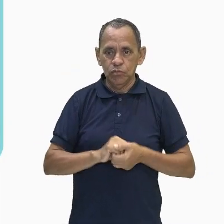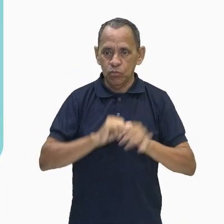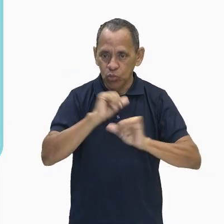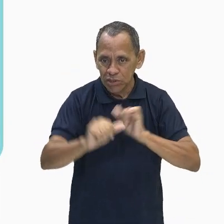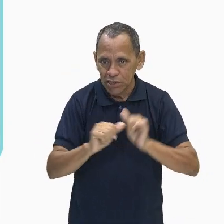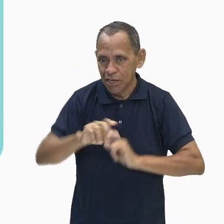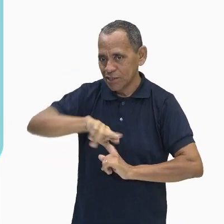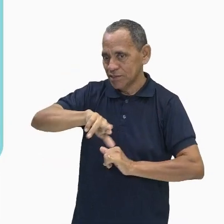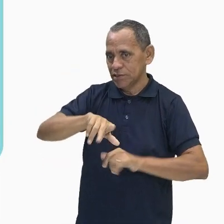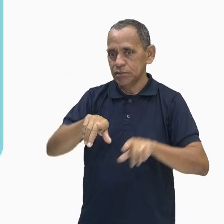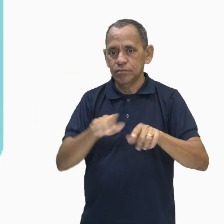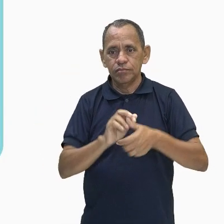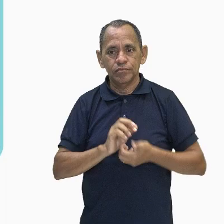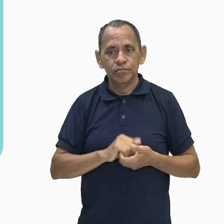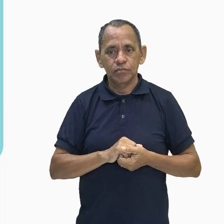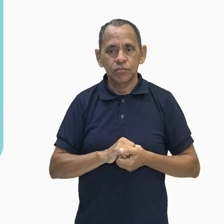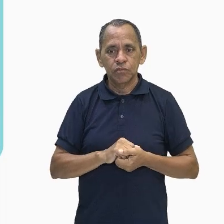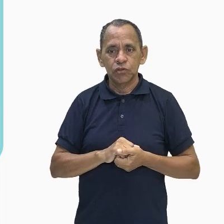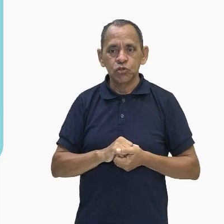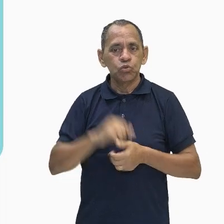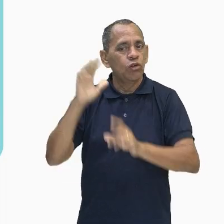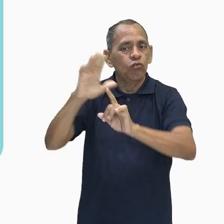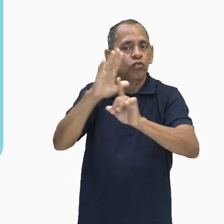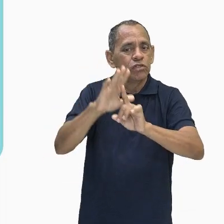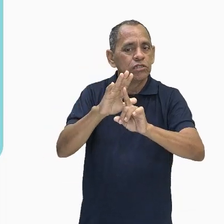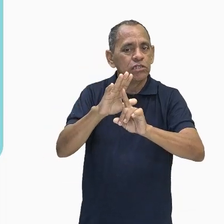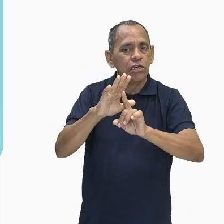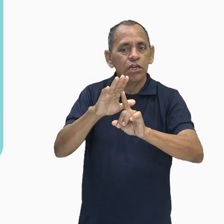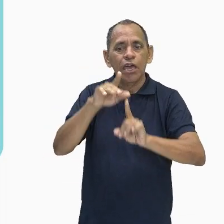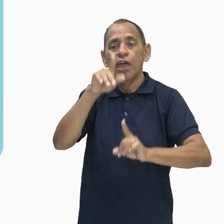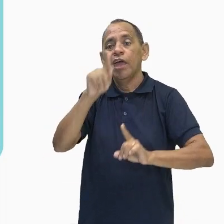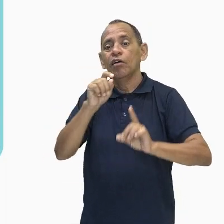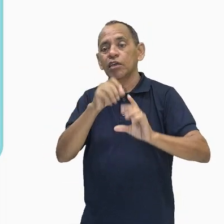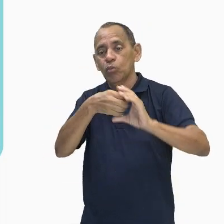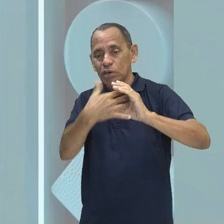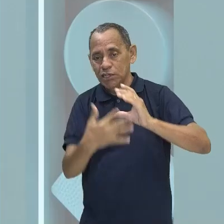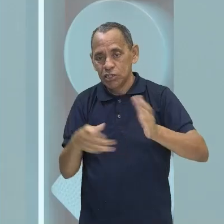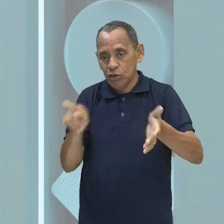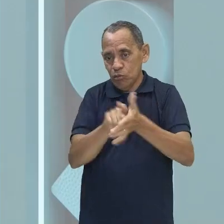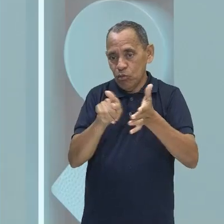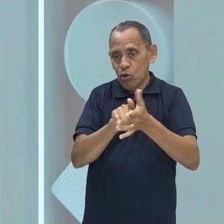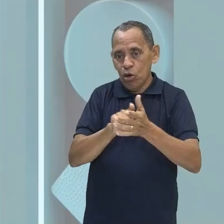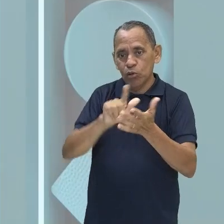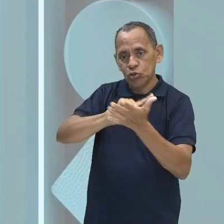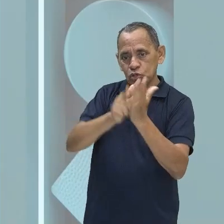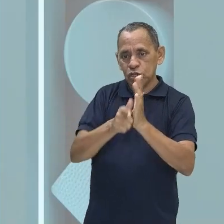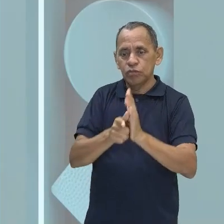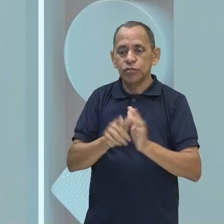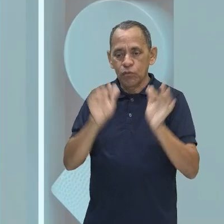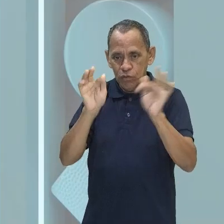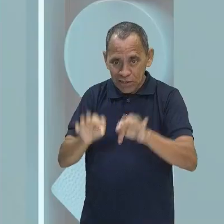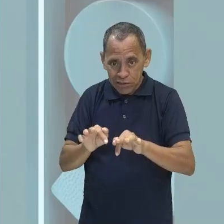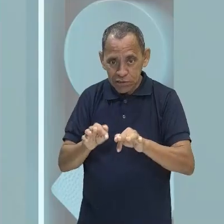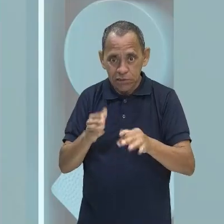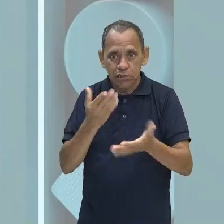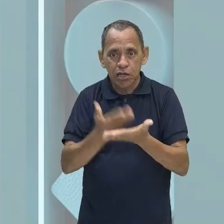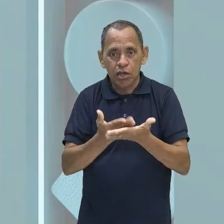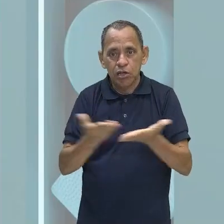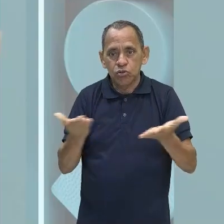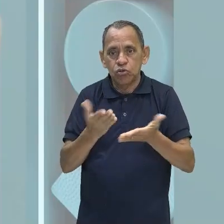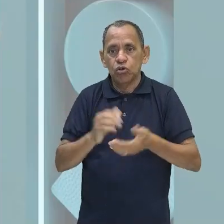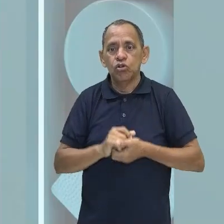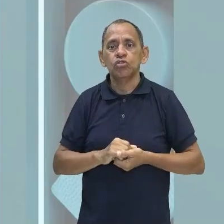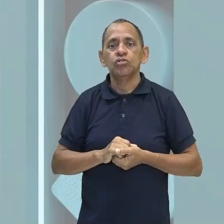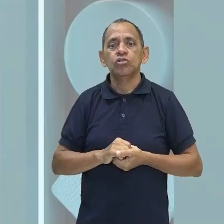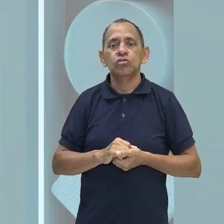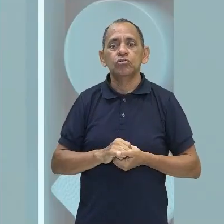E isso não afeta, é uma característica desse gênero, certo? E para finalizarmos esta aula, vamos então